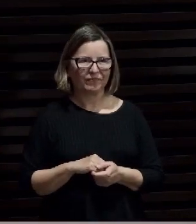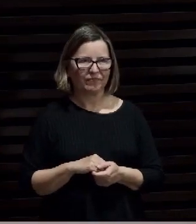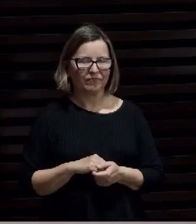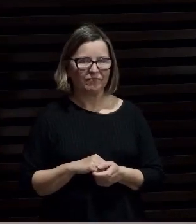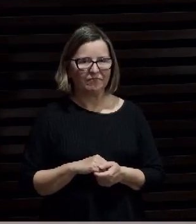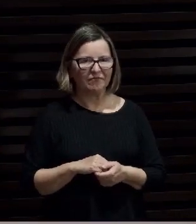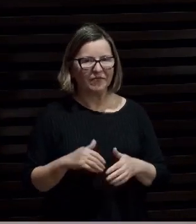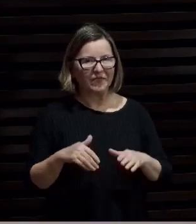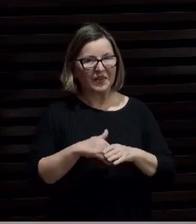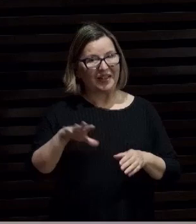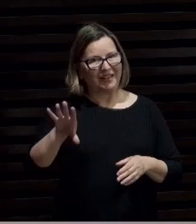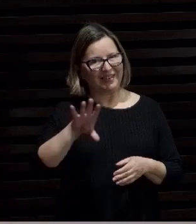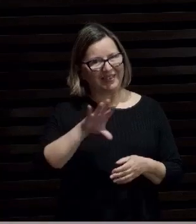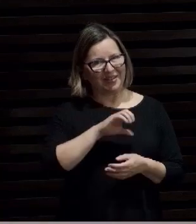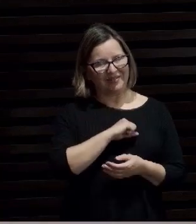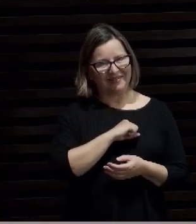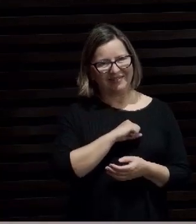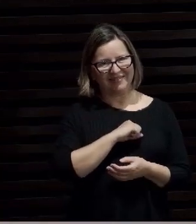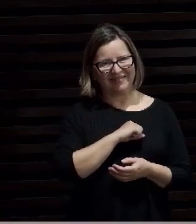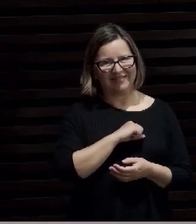Em amor.